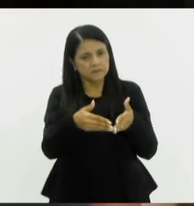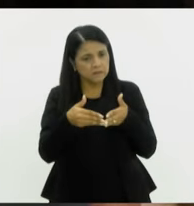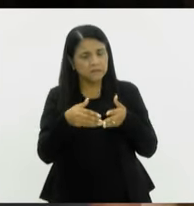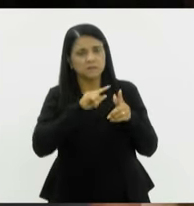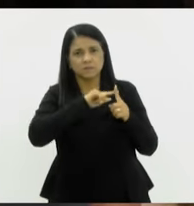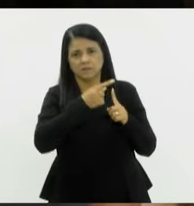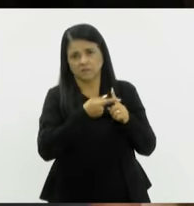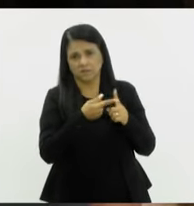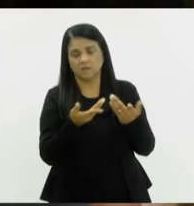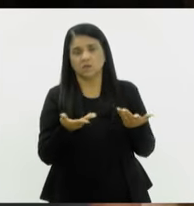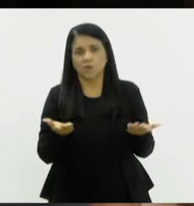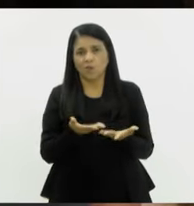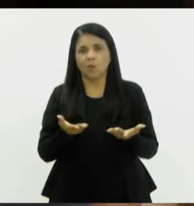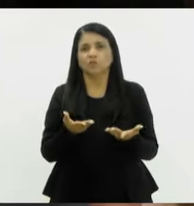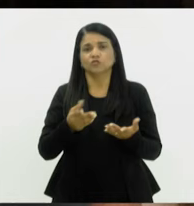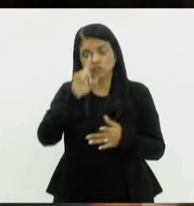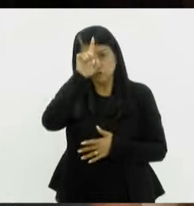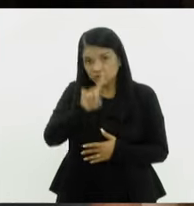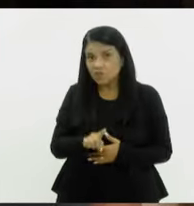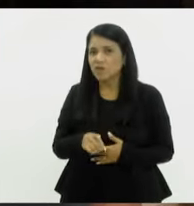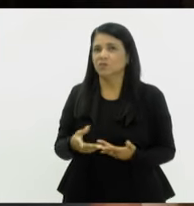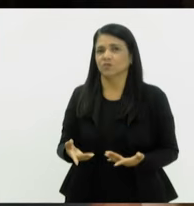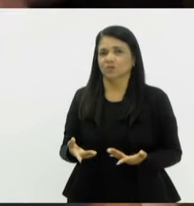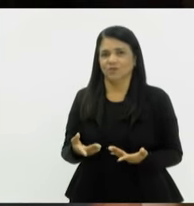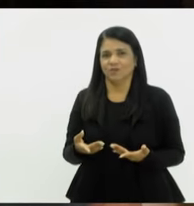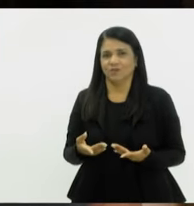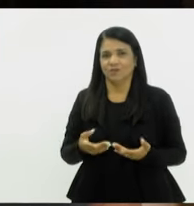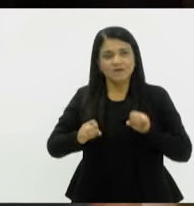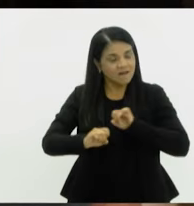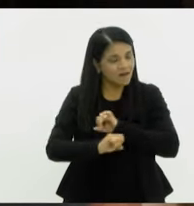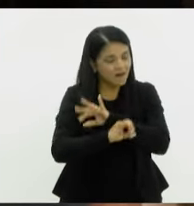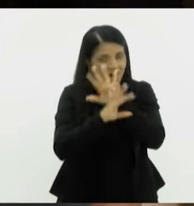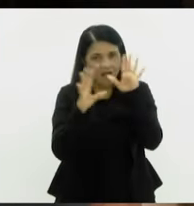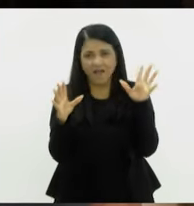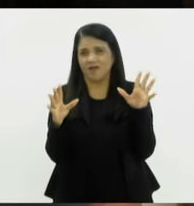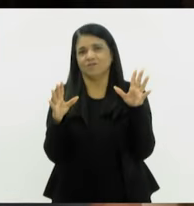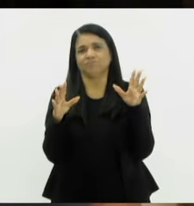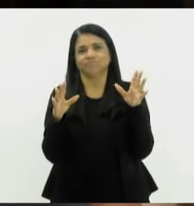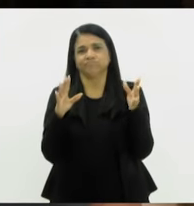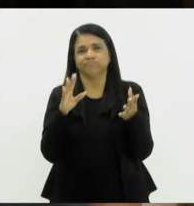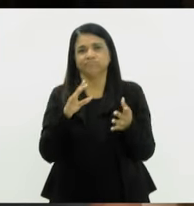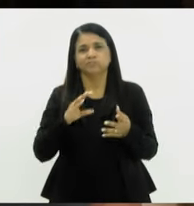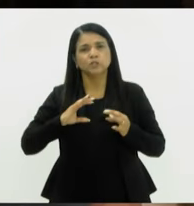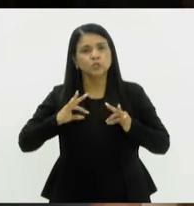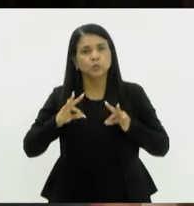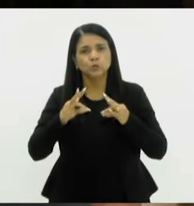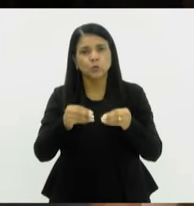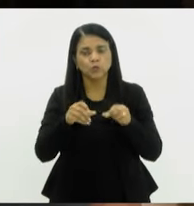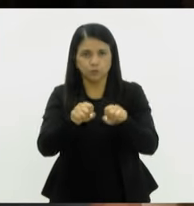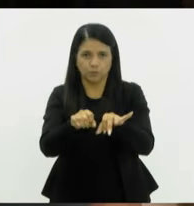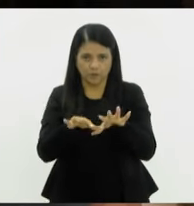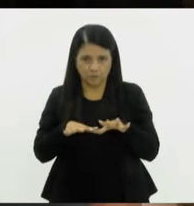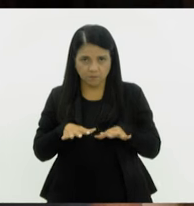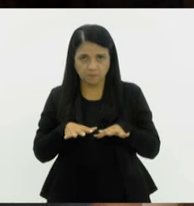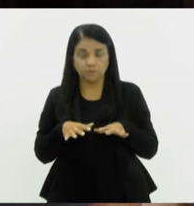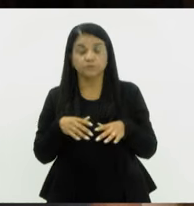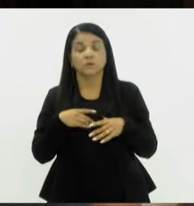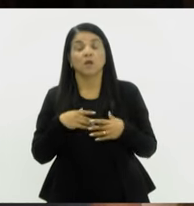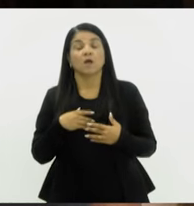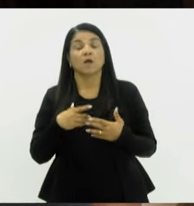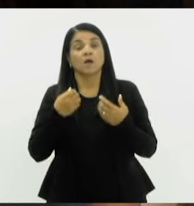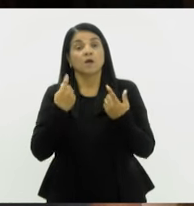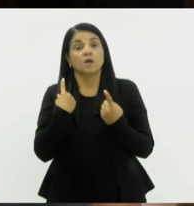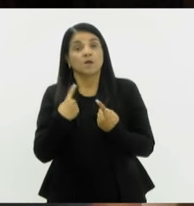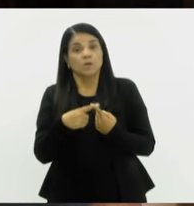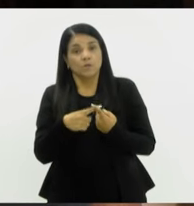vereadores e hoje é é direito Claro explícito cristalino em todos os parlamentos Por que eu tô dizendo tudo isso